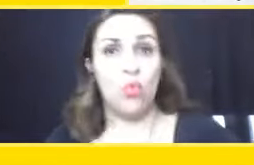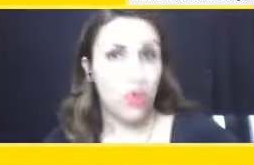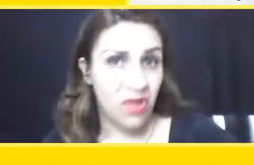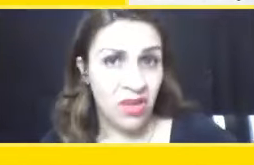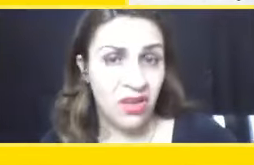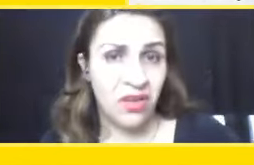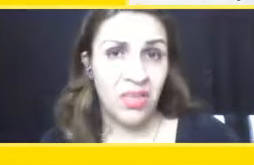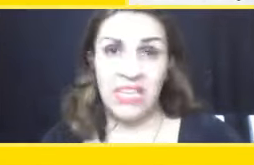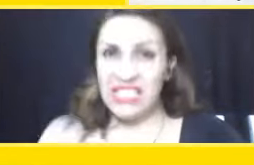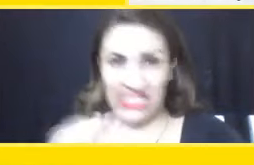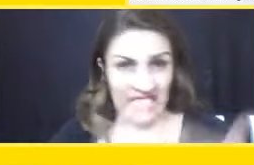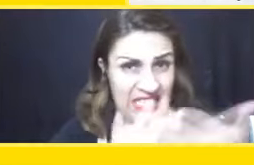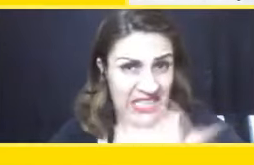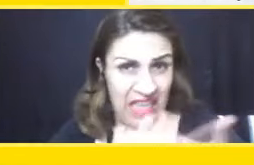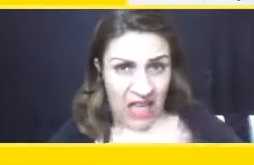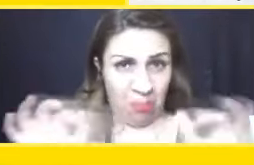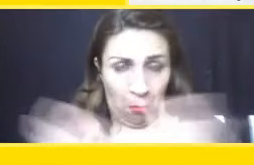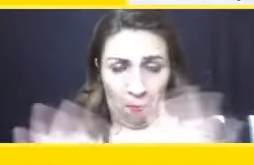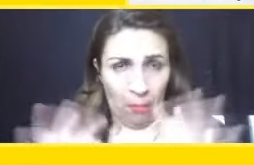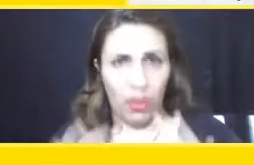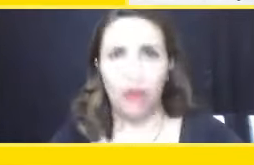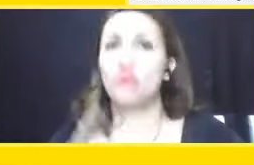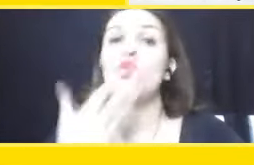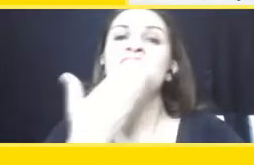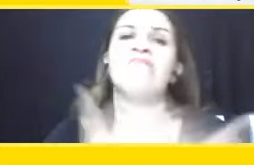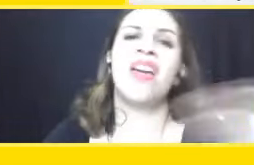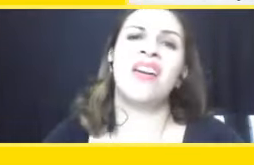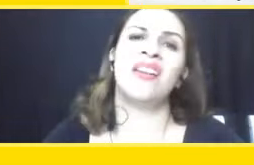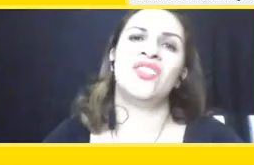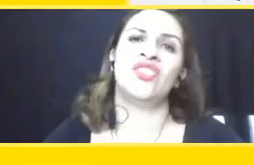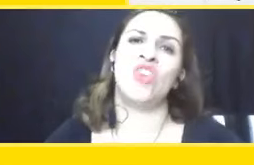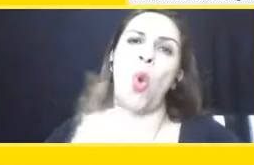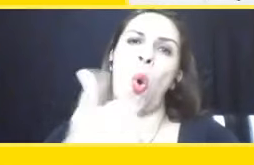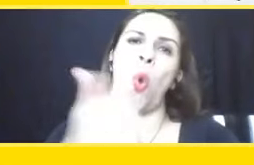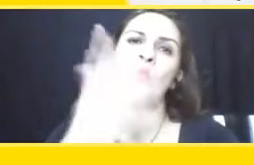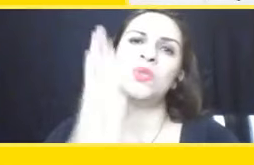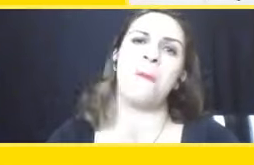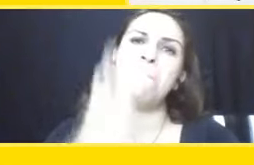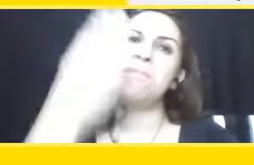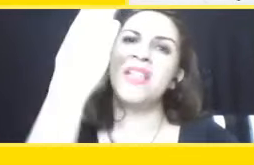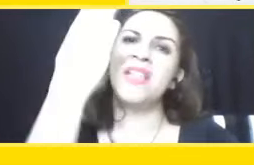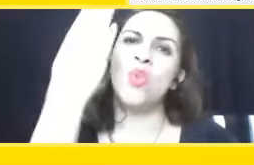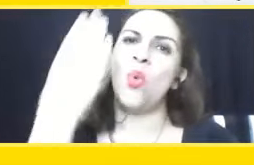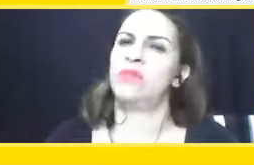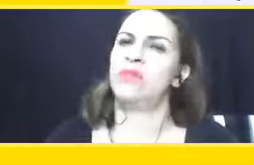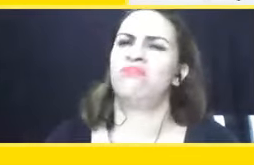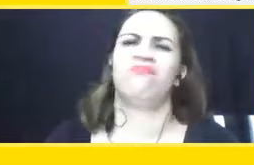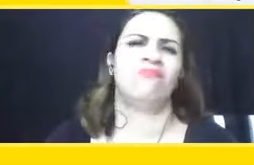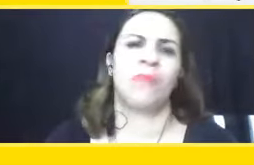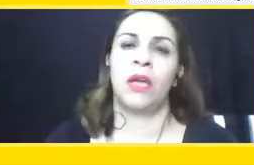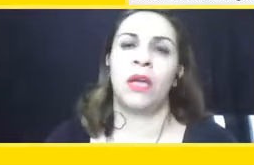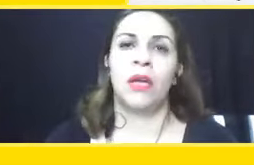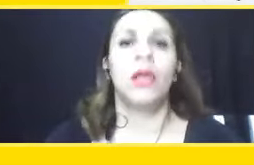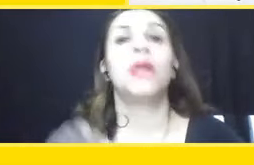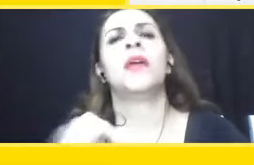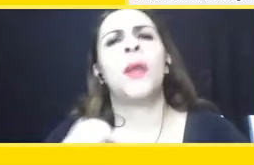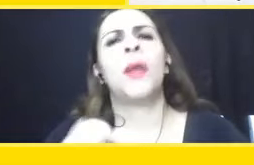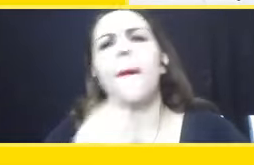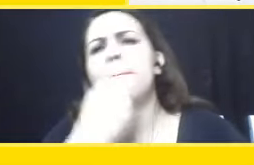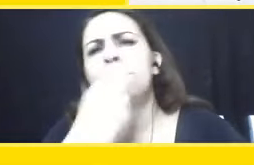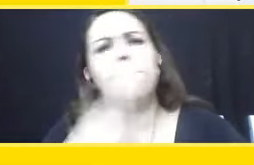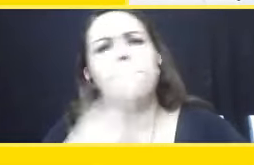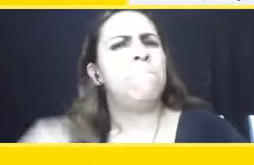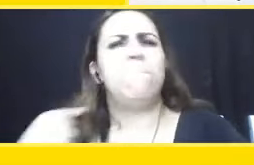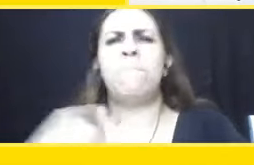fizesse, nós perderíamos todos esses repasses. Deputado, e que impacto positivo na gerará